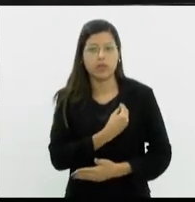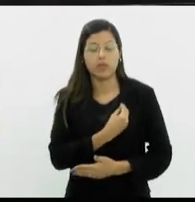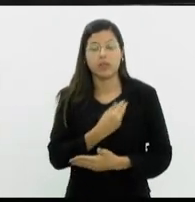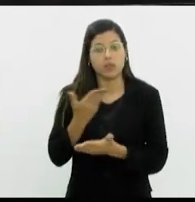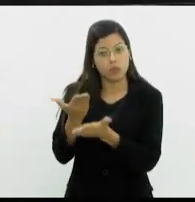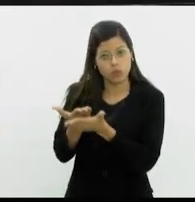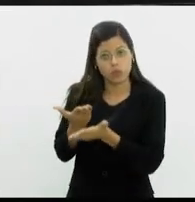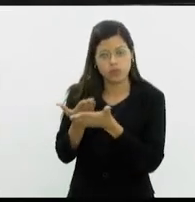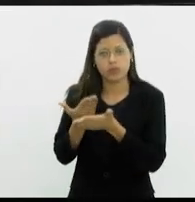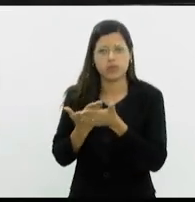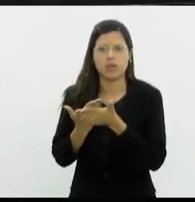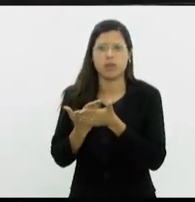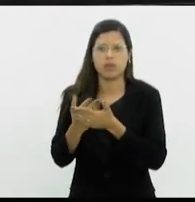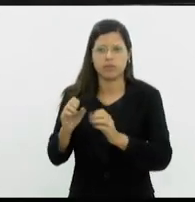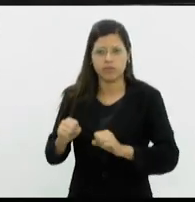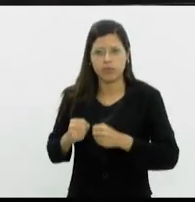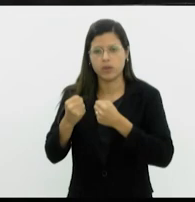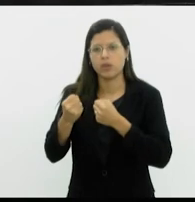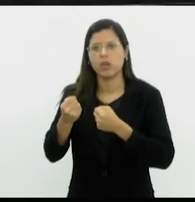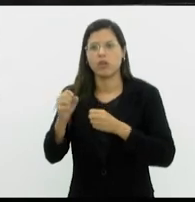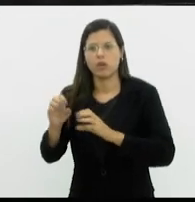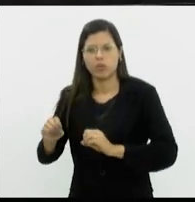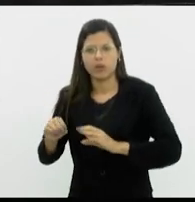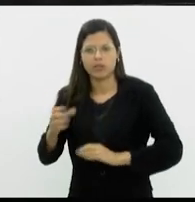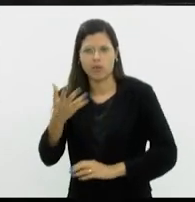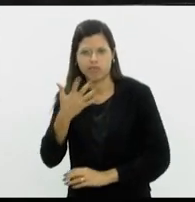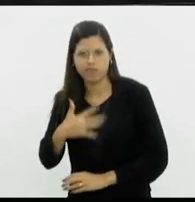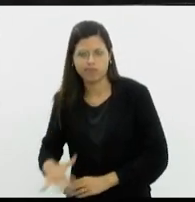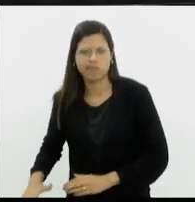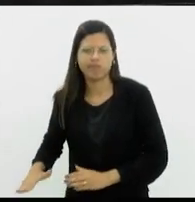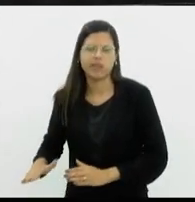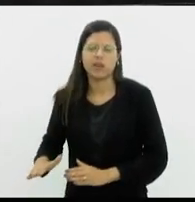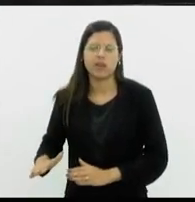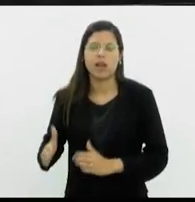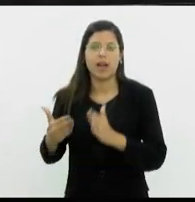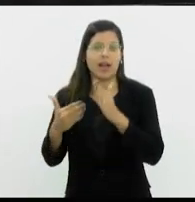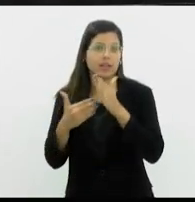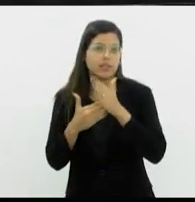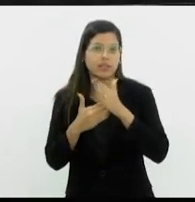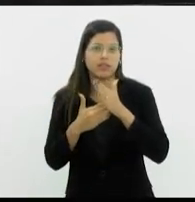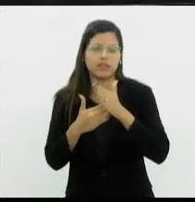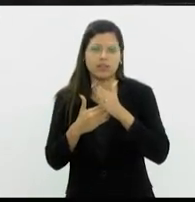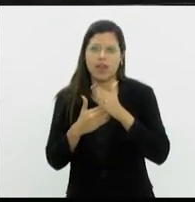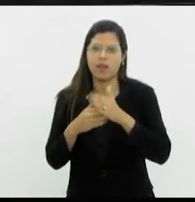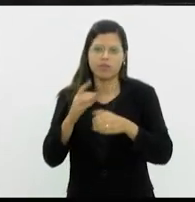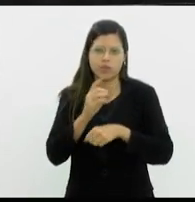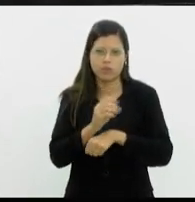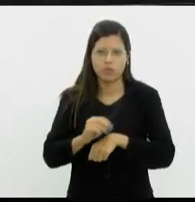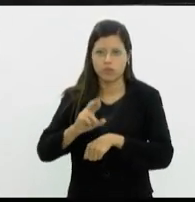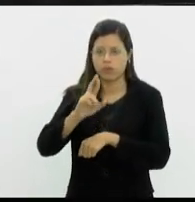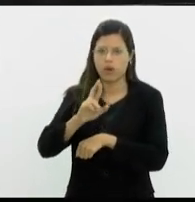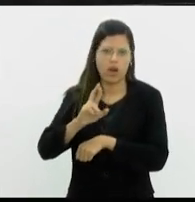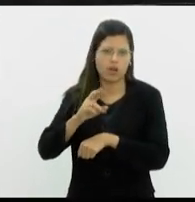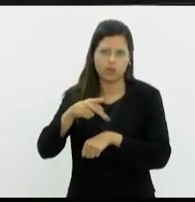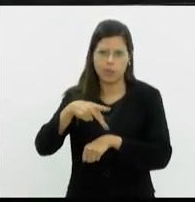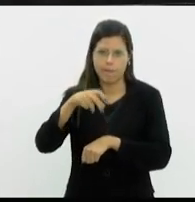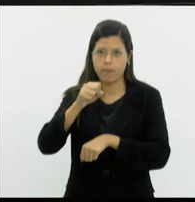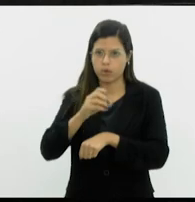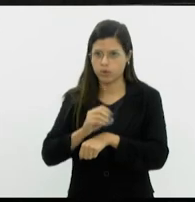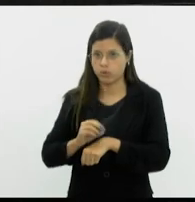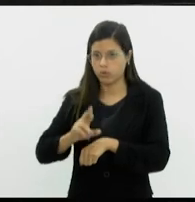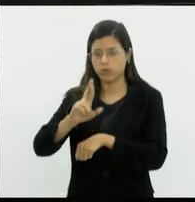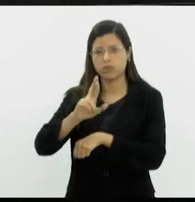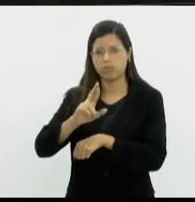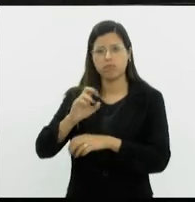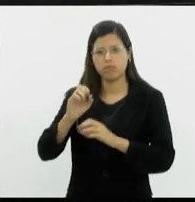estudos, desde a educação infantil, desde a creche, até muitas das vezes a um doutorado e pós-doutorado. Tudo isso